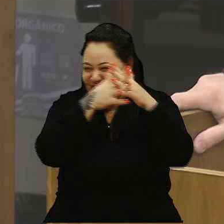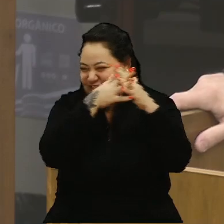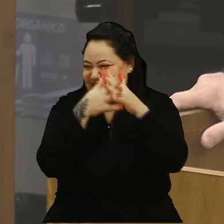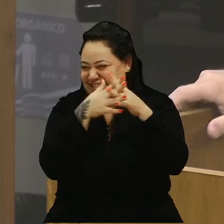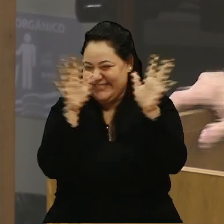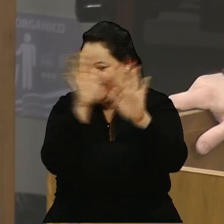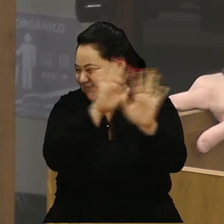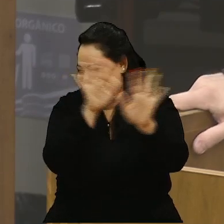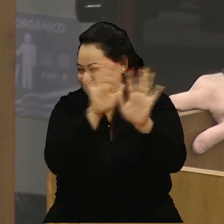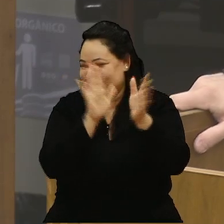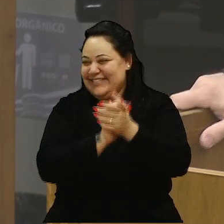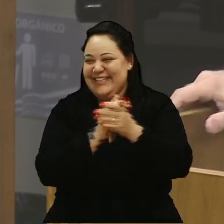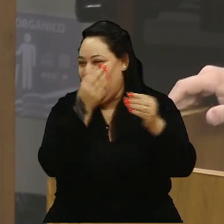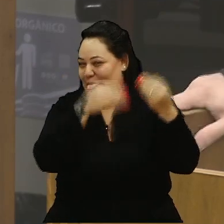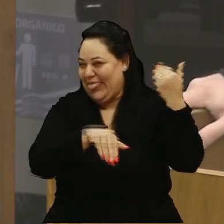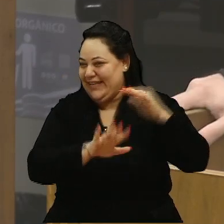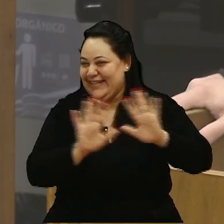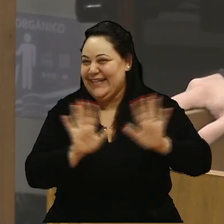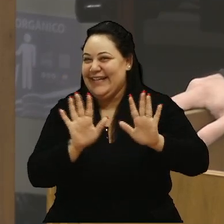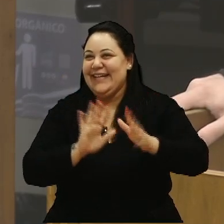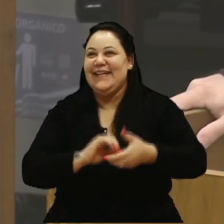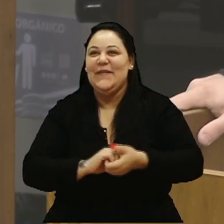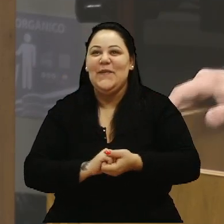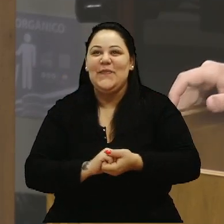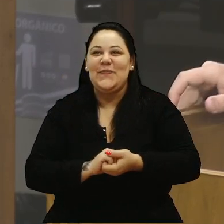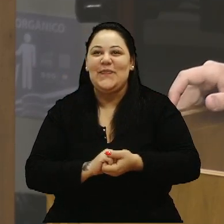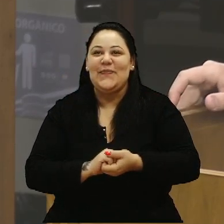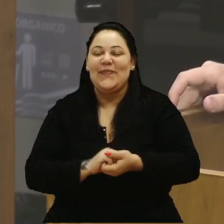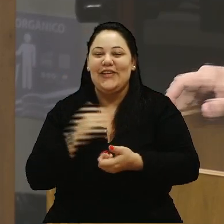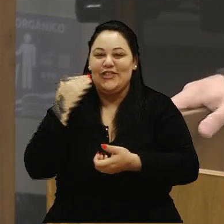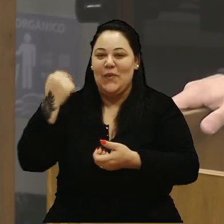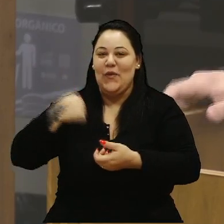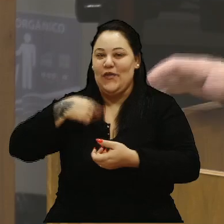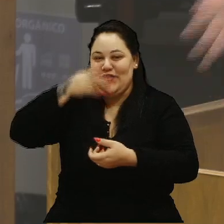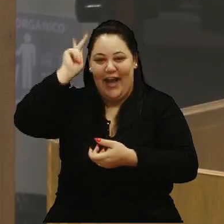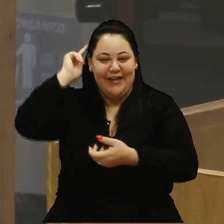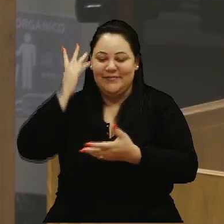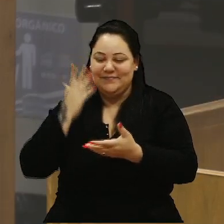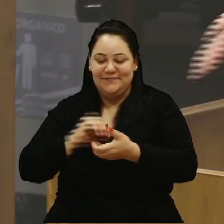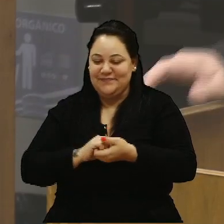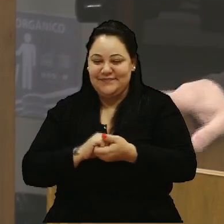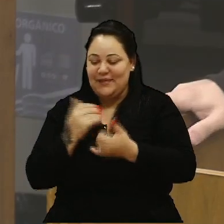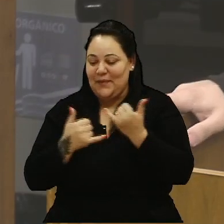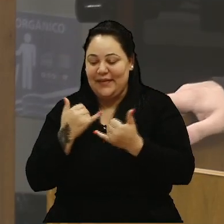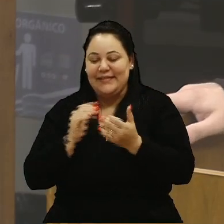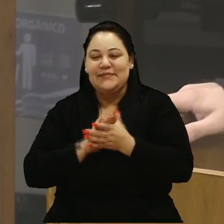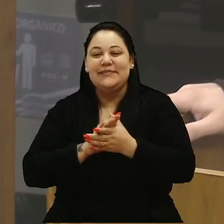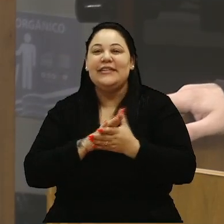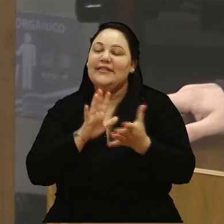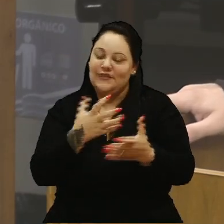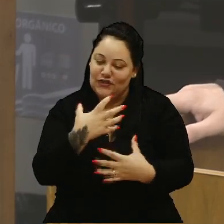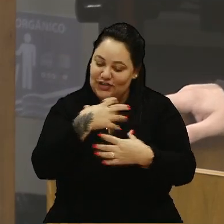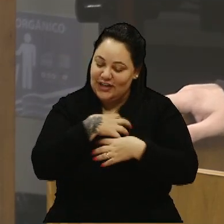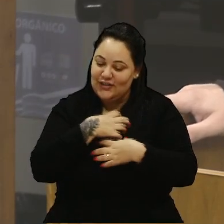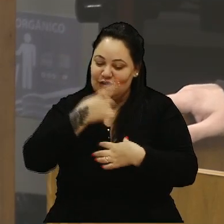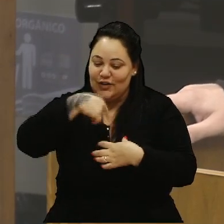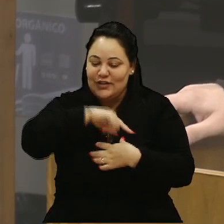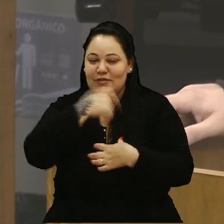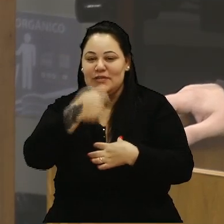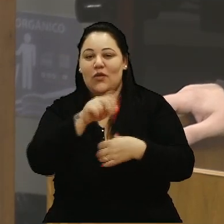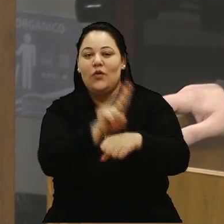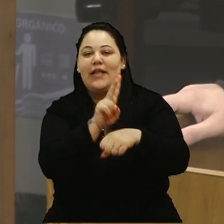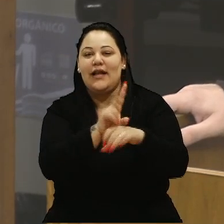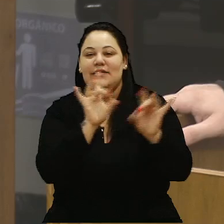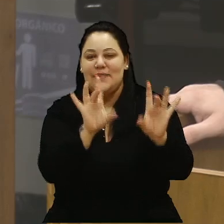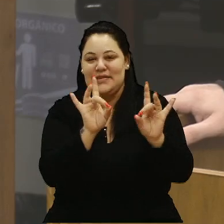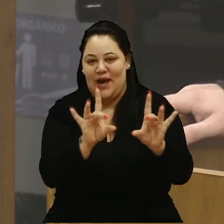O que tem mais? Mas, bom, então, de toda forma, nós precisamos ter esse cuidado especial com os